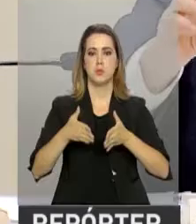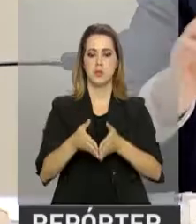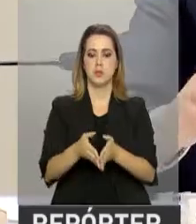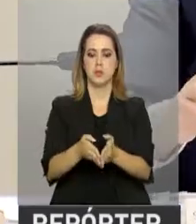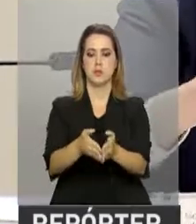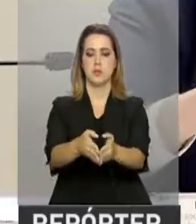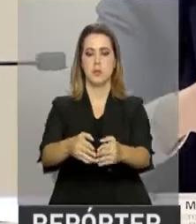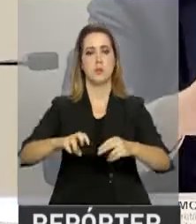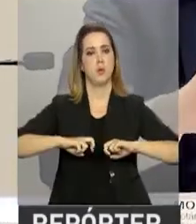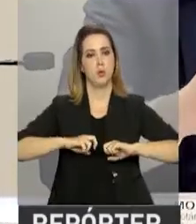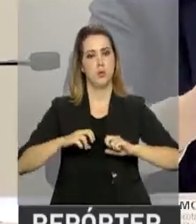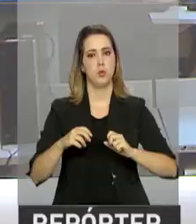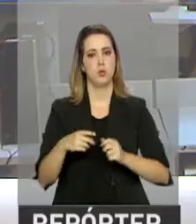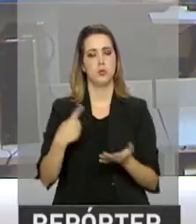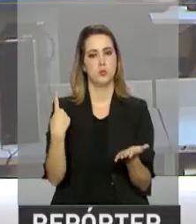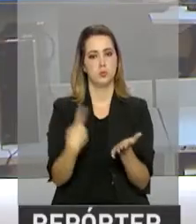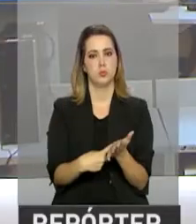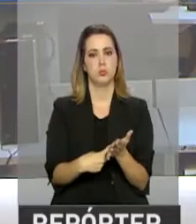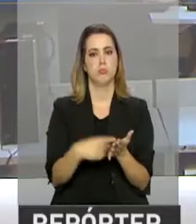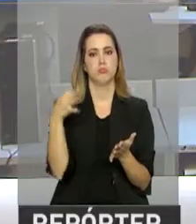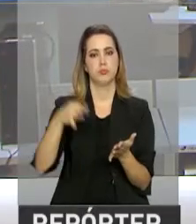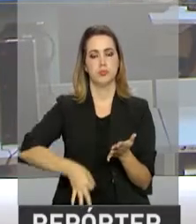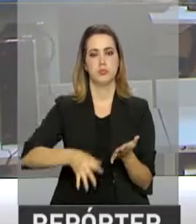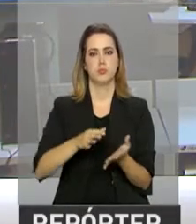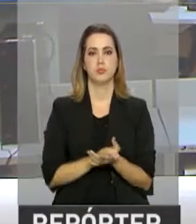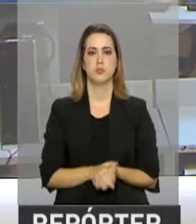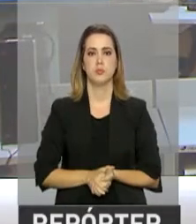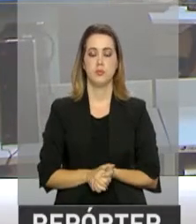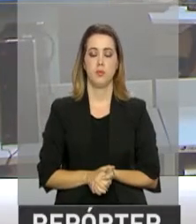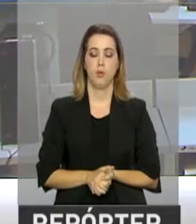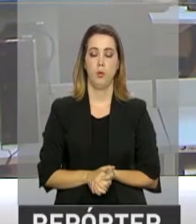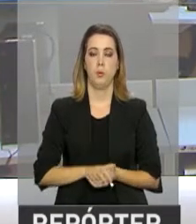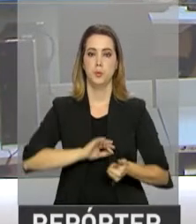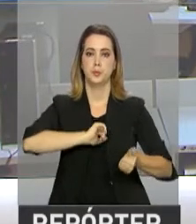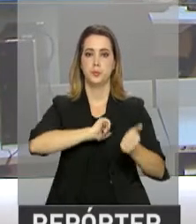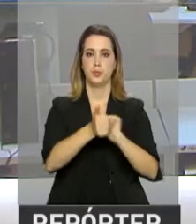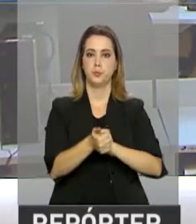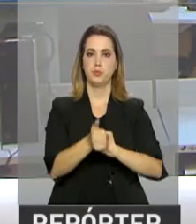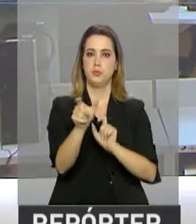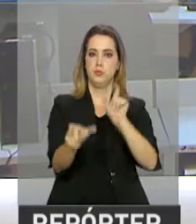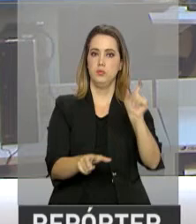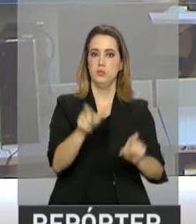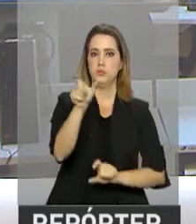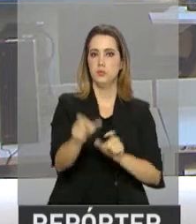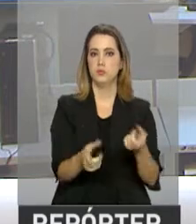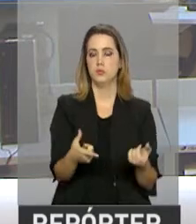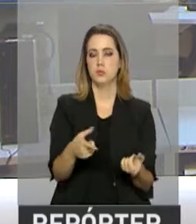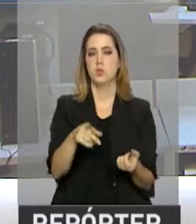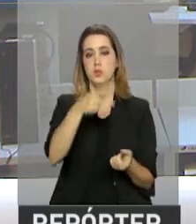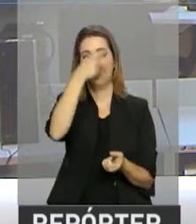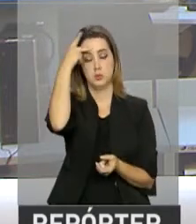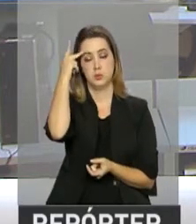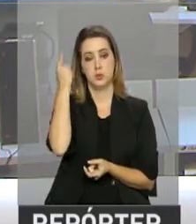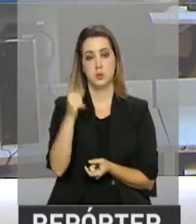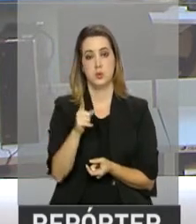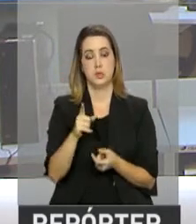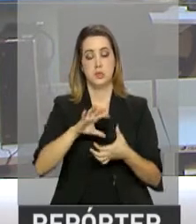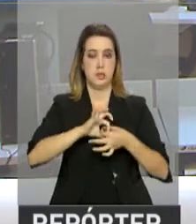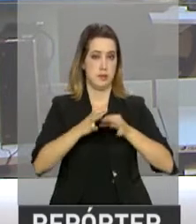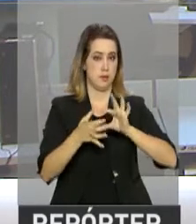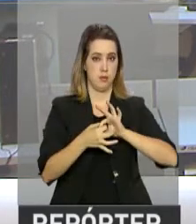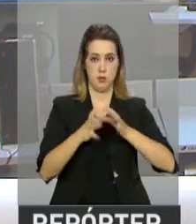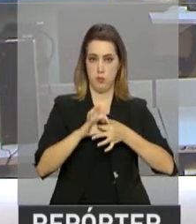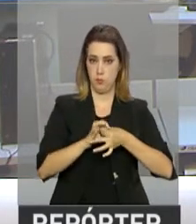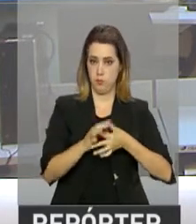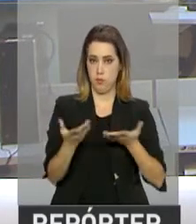cumpram com a sua obrigação. Bolsa Atleta para esportistas de modalidades não olímpicas e paralímpicas. São mais de